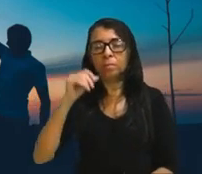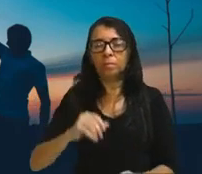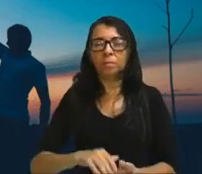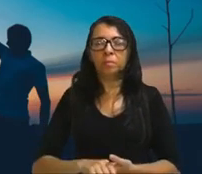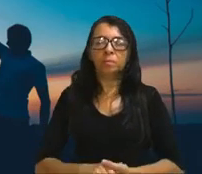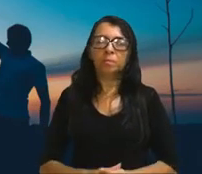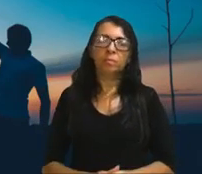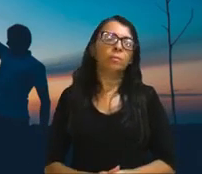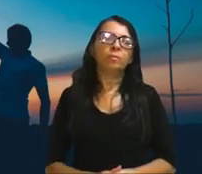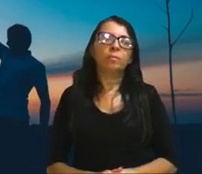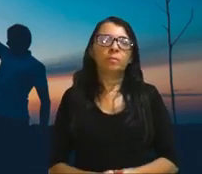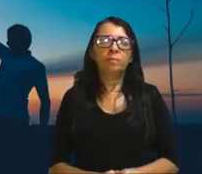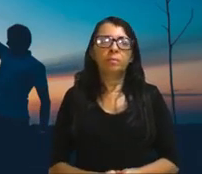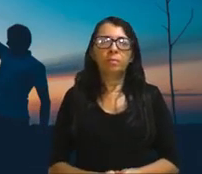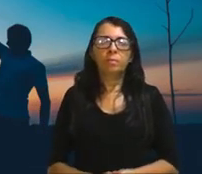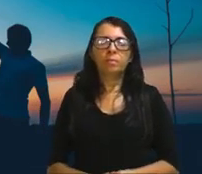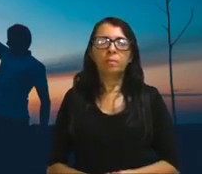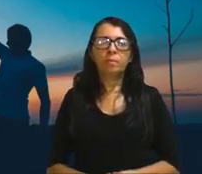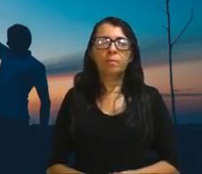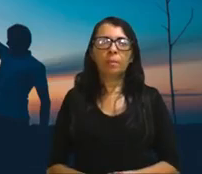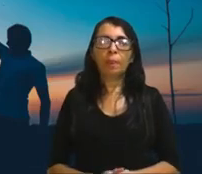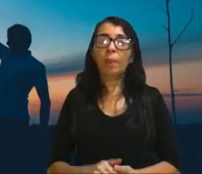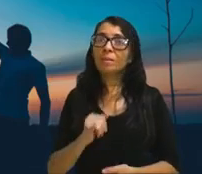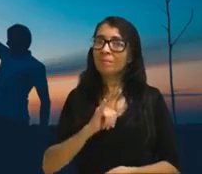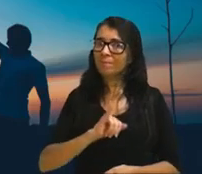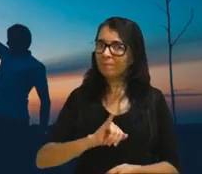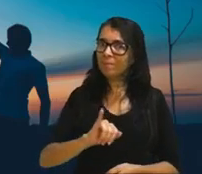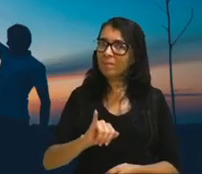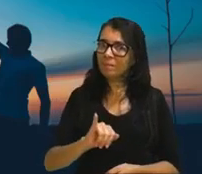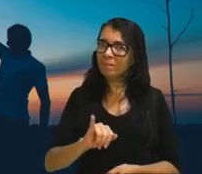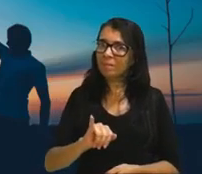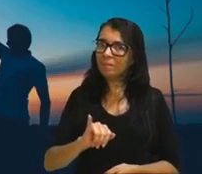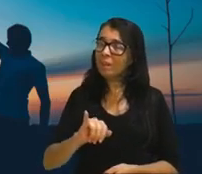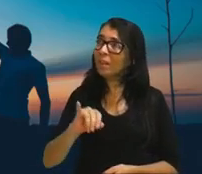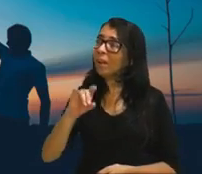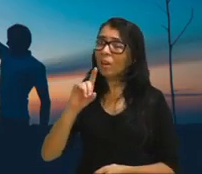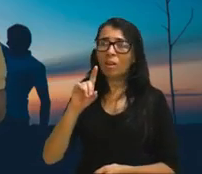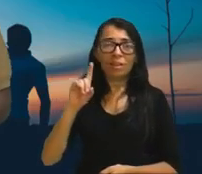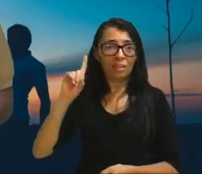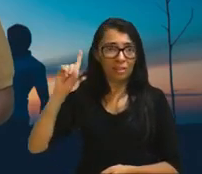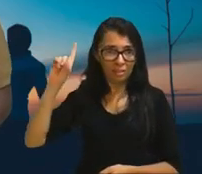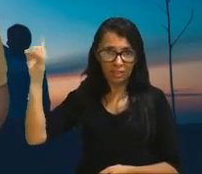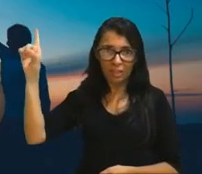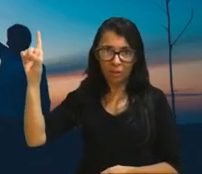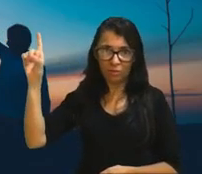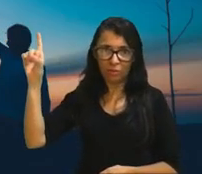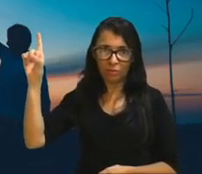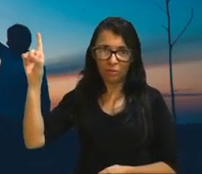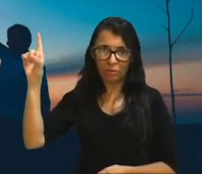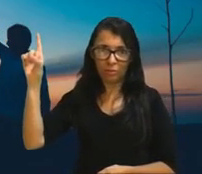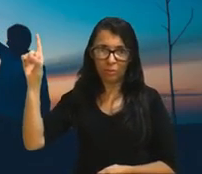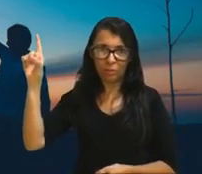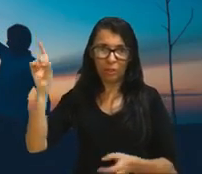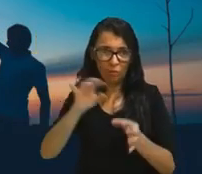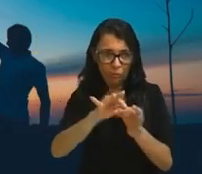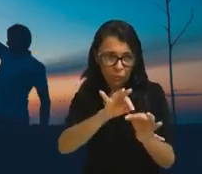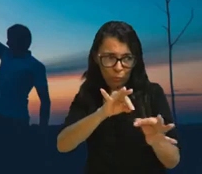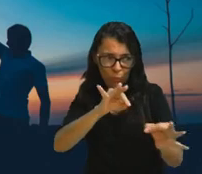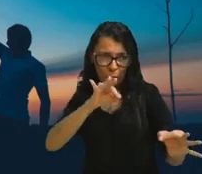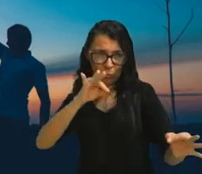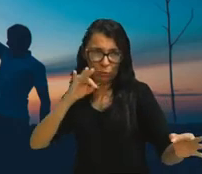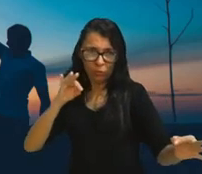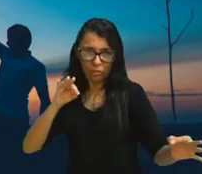a sentinela. Se o Senhor não for aquele que te guarda, que guarda os seus filhos, se o Senhor não for aquele